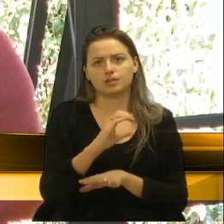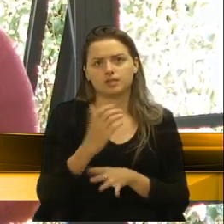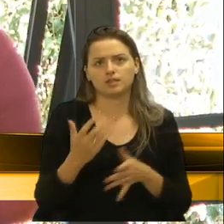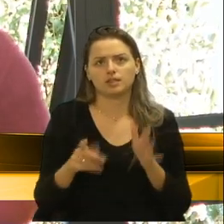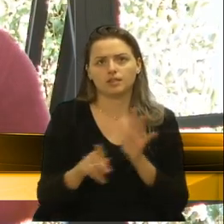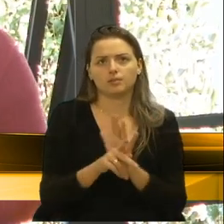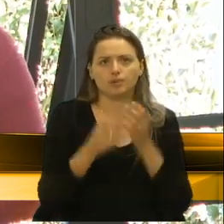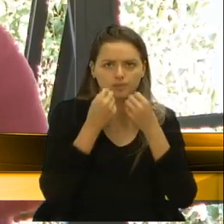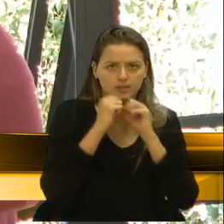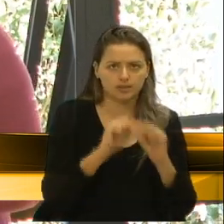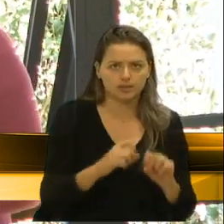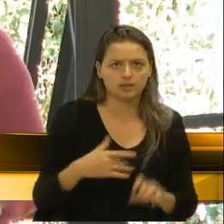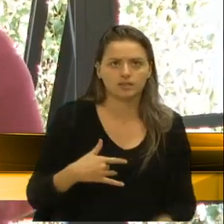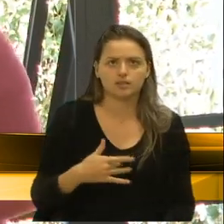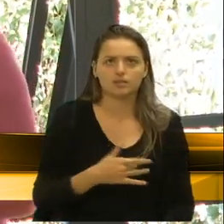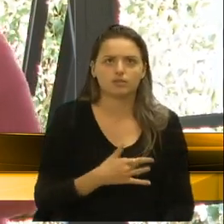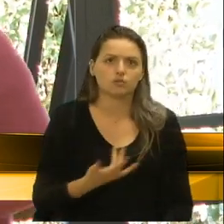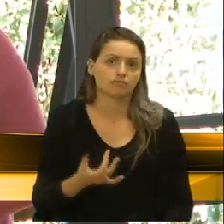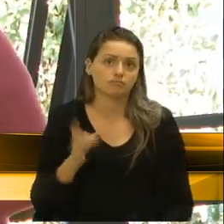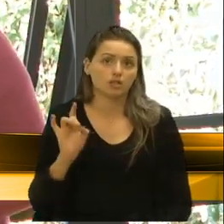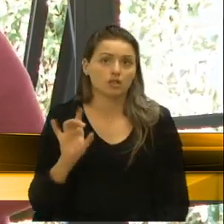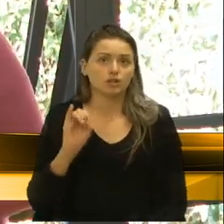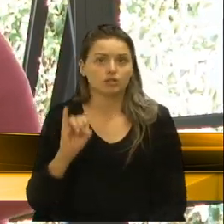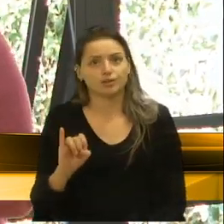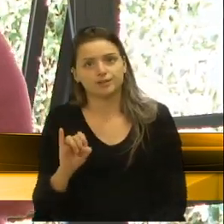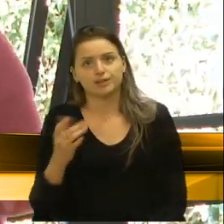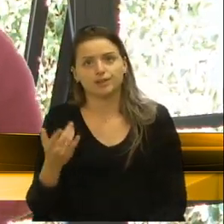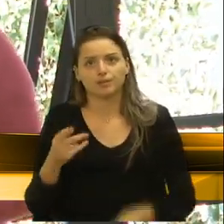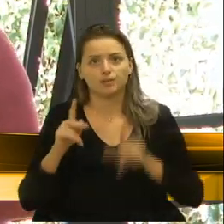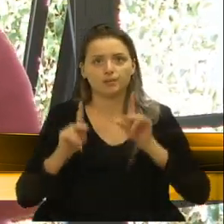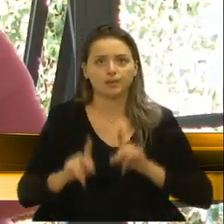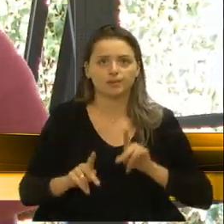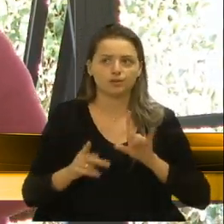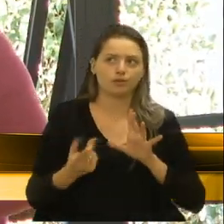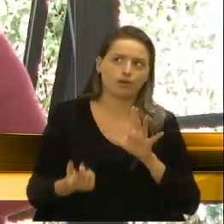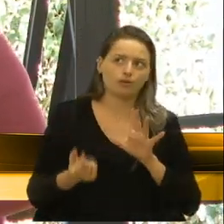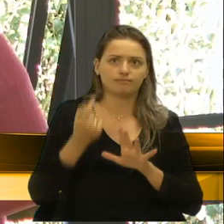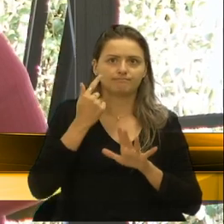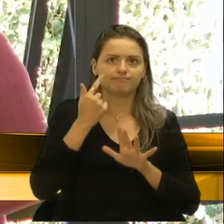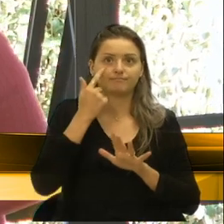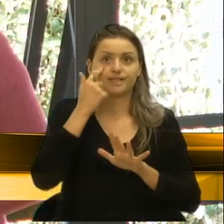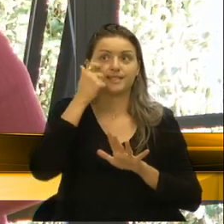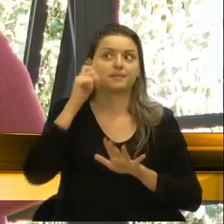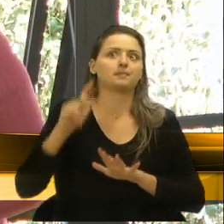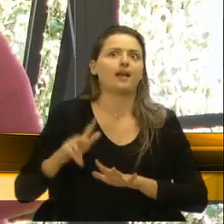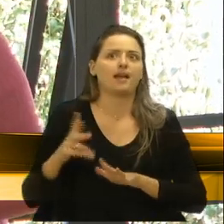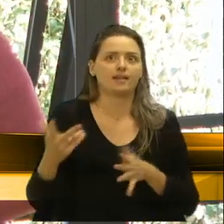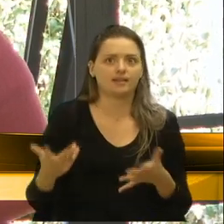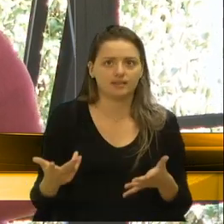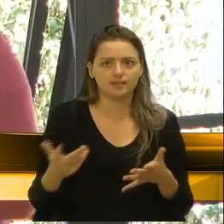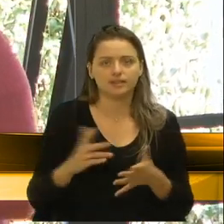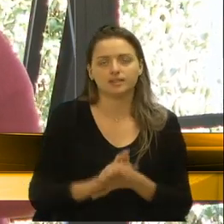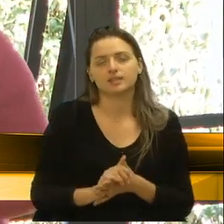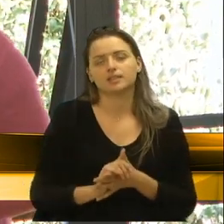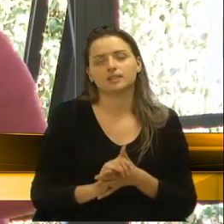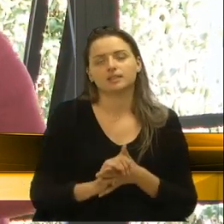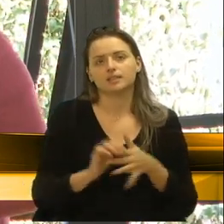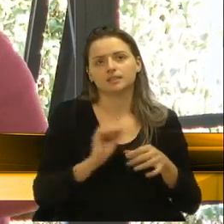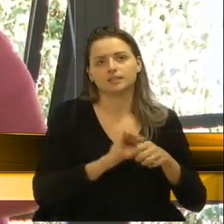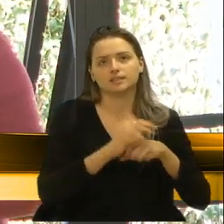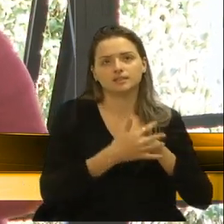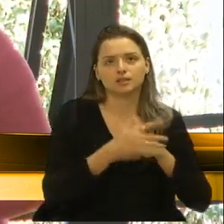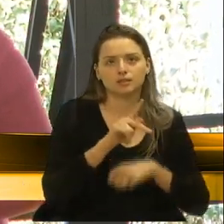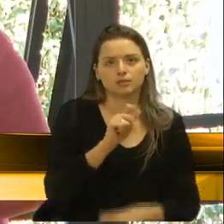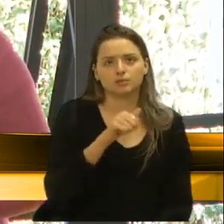própria Secretaria de Saúde, só se fosse alguém expert em pandemia, né, para esse momento. Então, acho que tem que ter bastante critério nesse